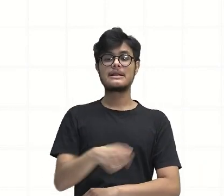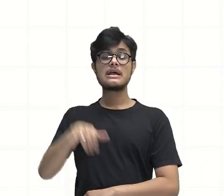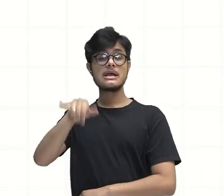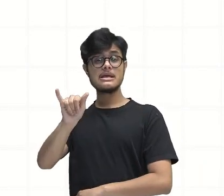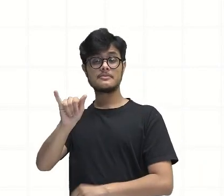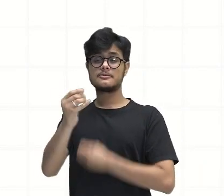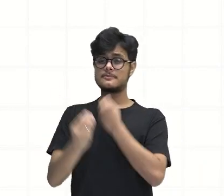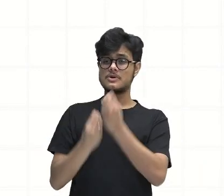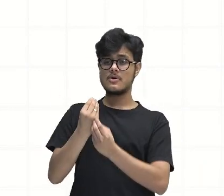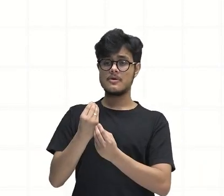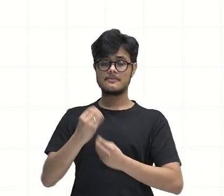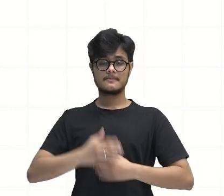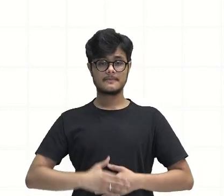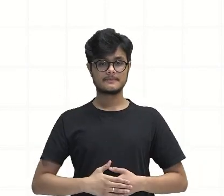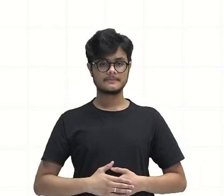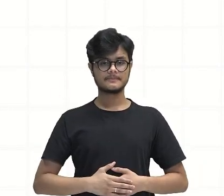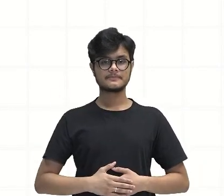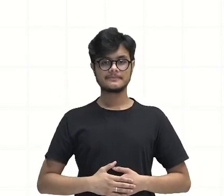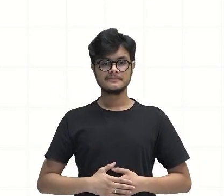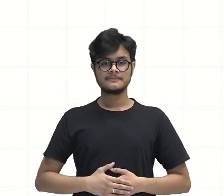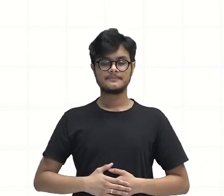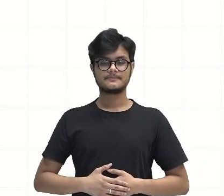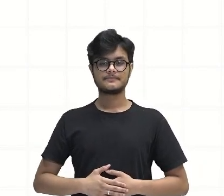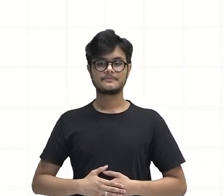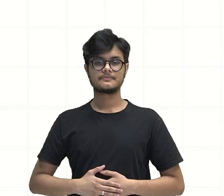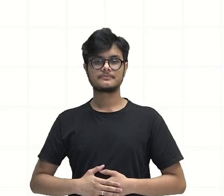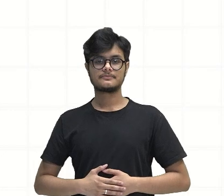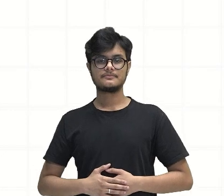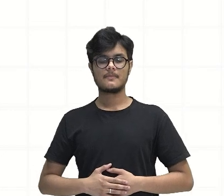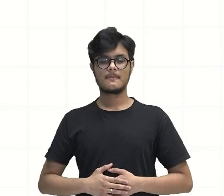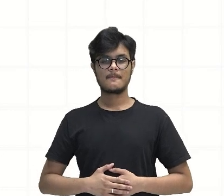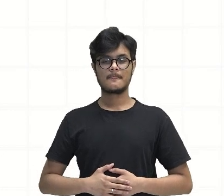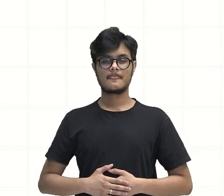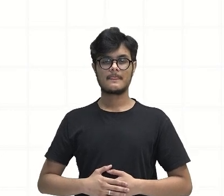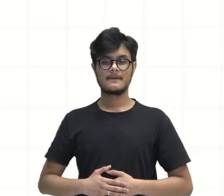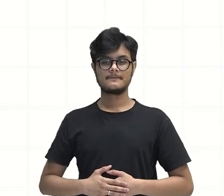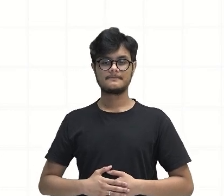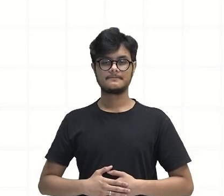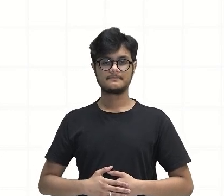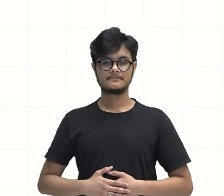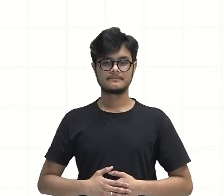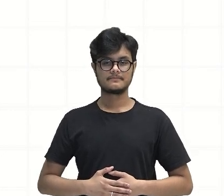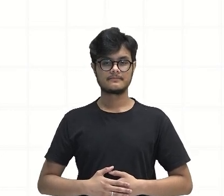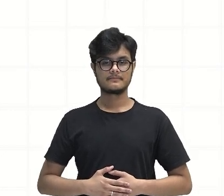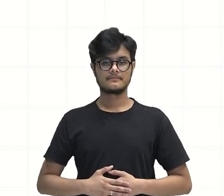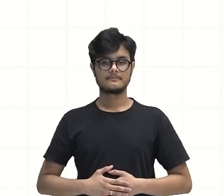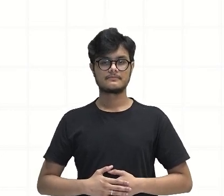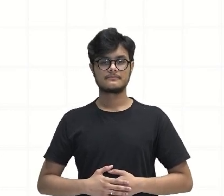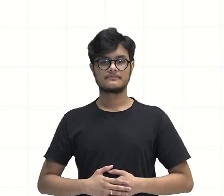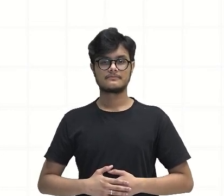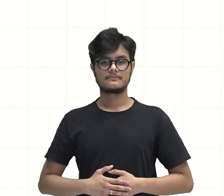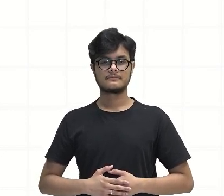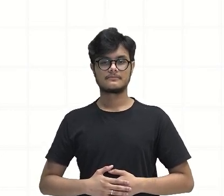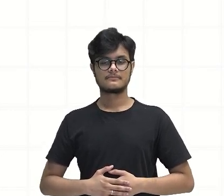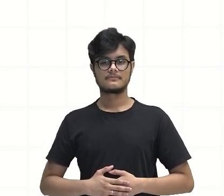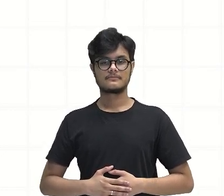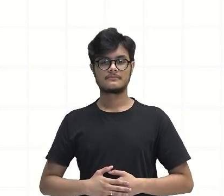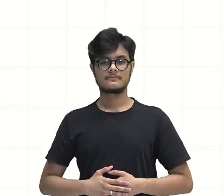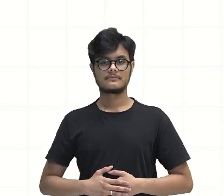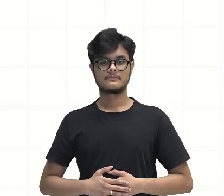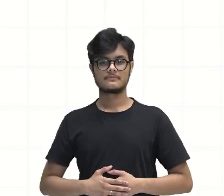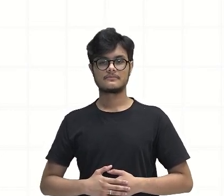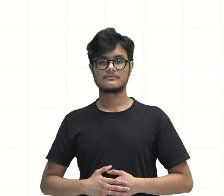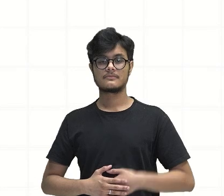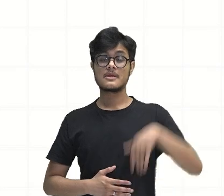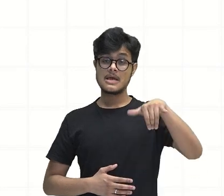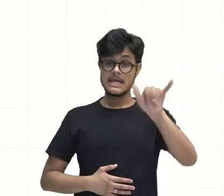vou somar o y da coordenada do banco com o y da coordenada da escola. Então,